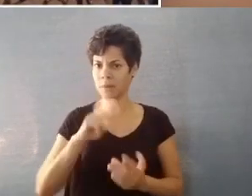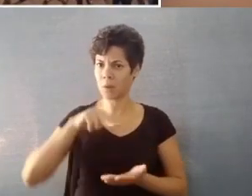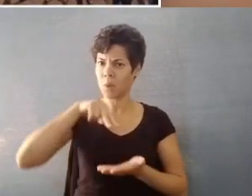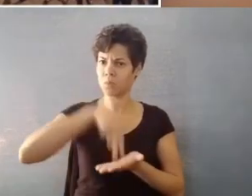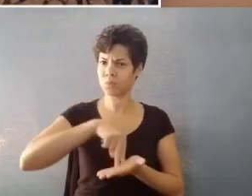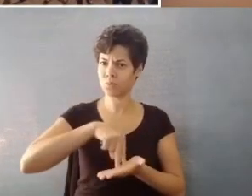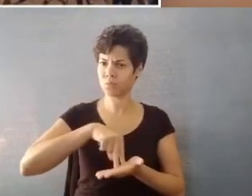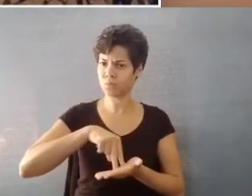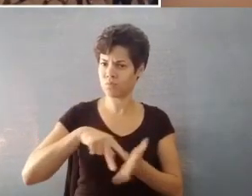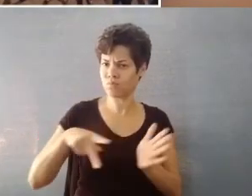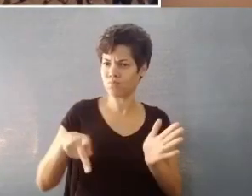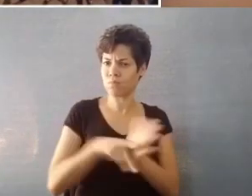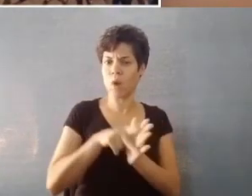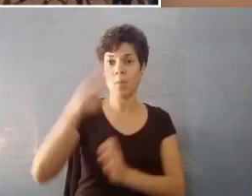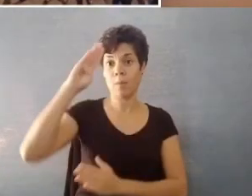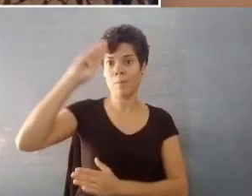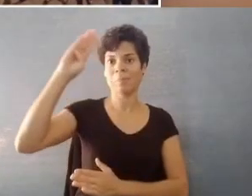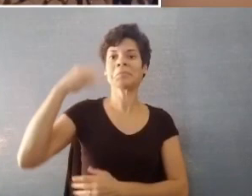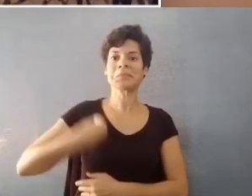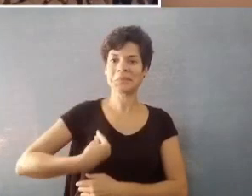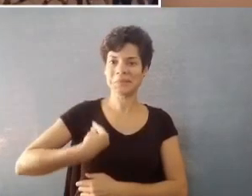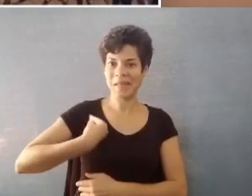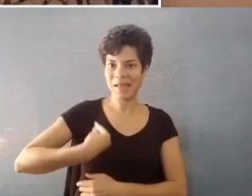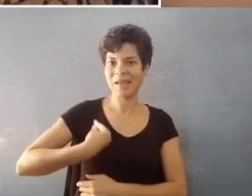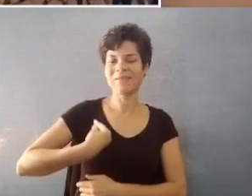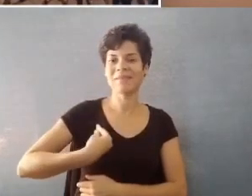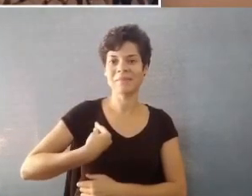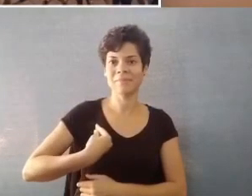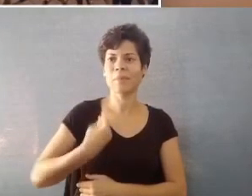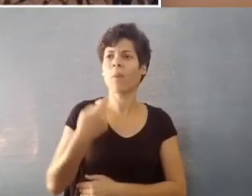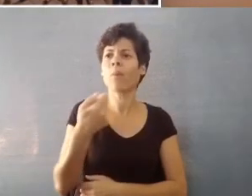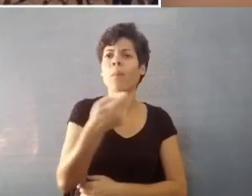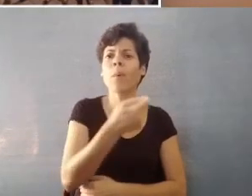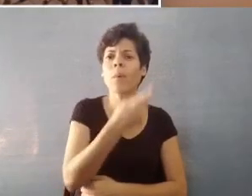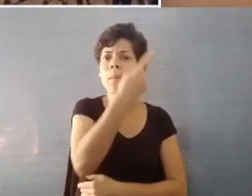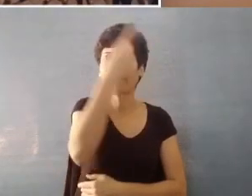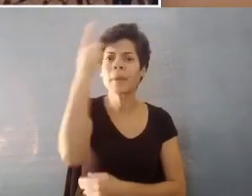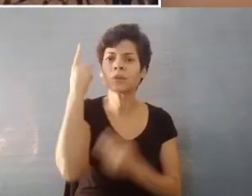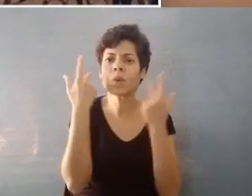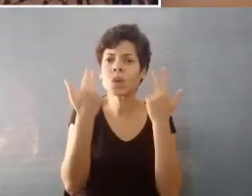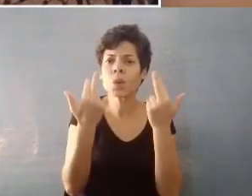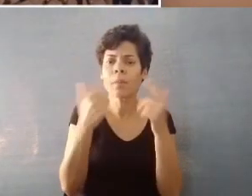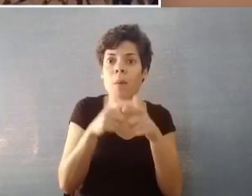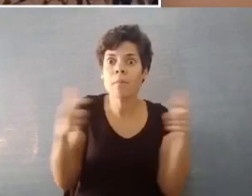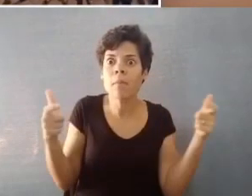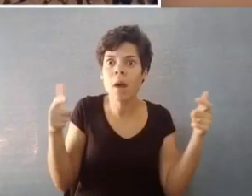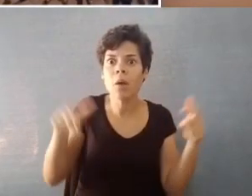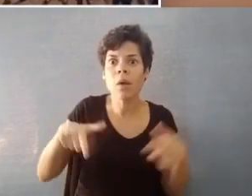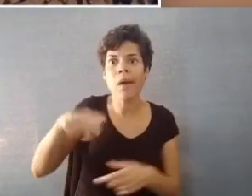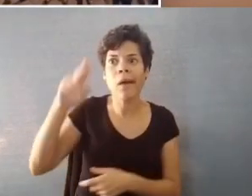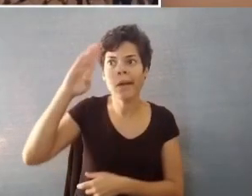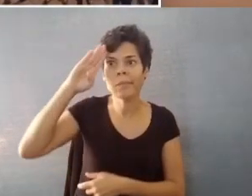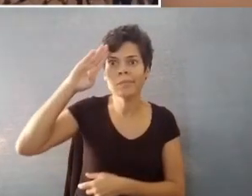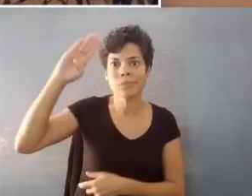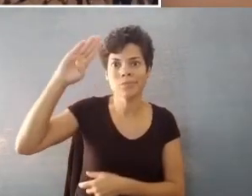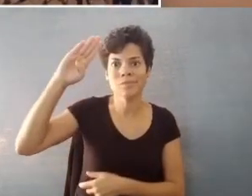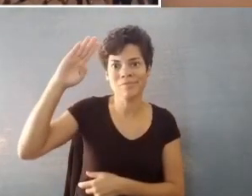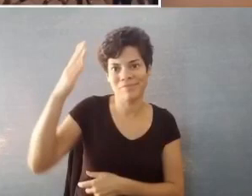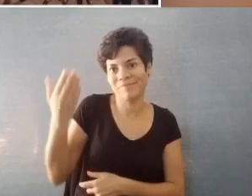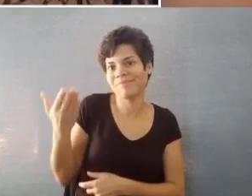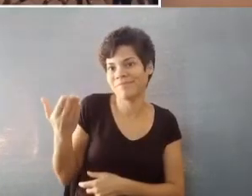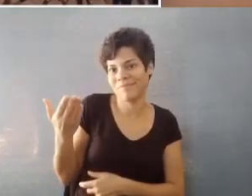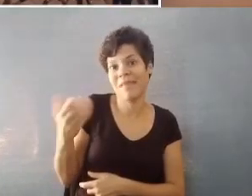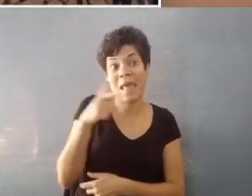militar é representado. Há poucos civis. E realmente foi um